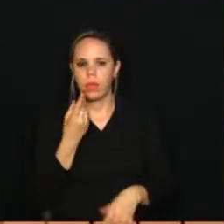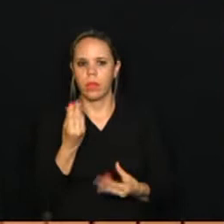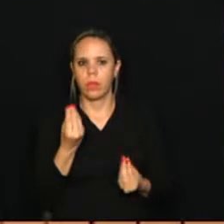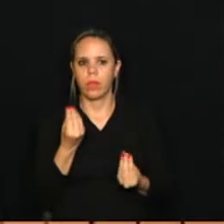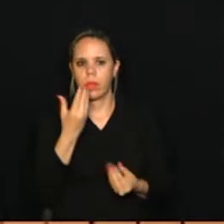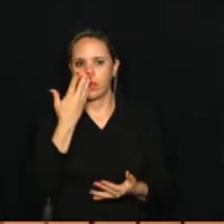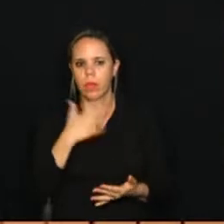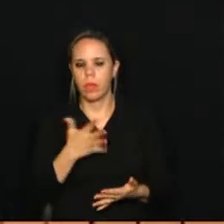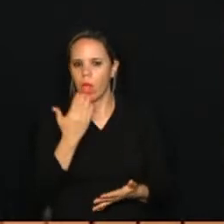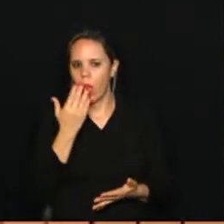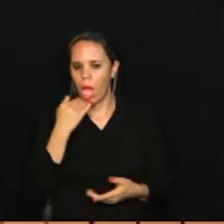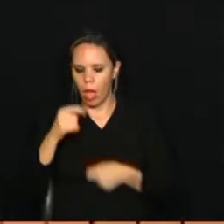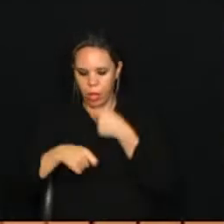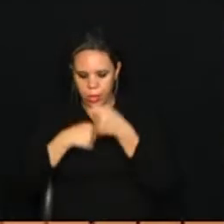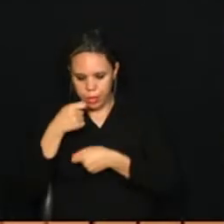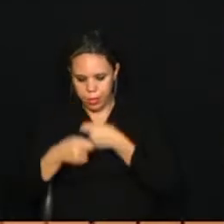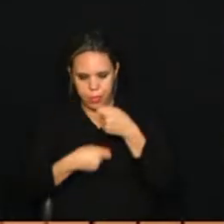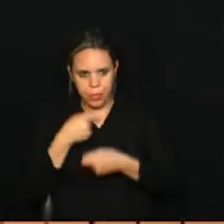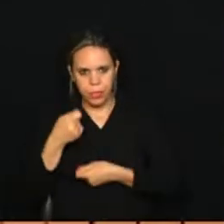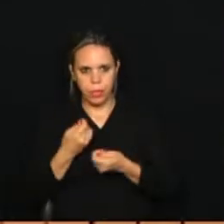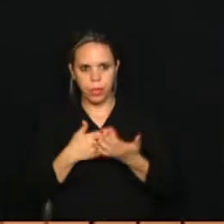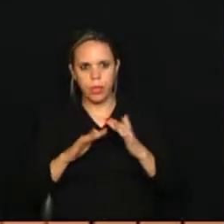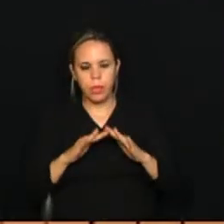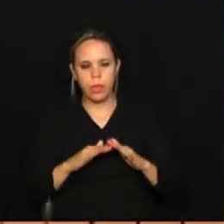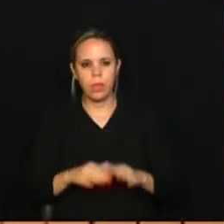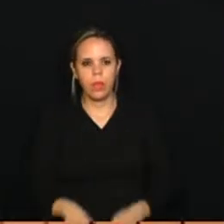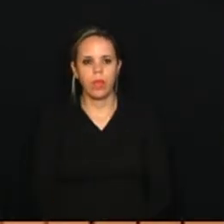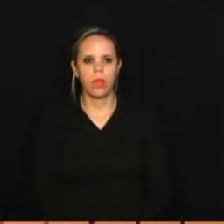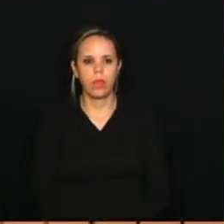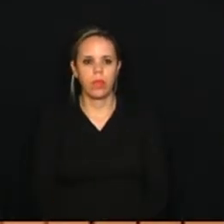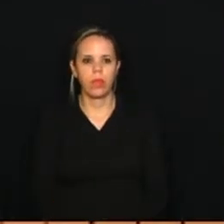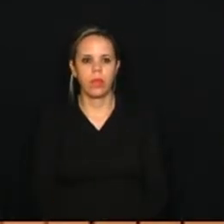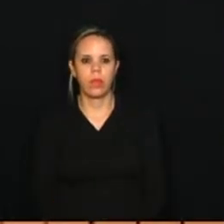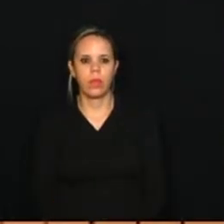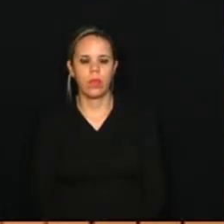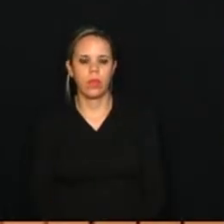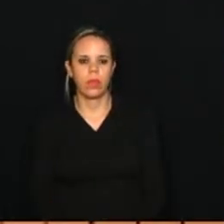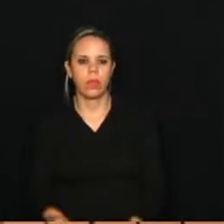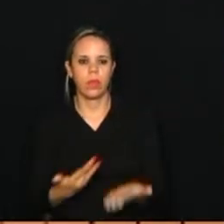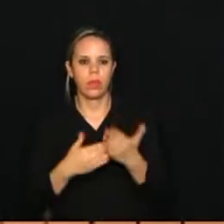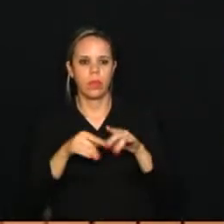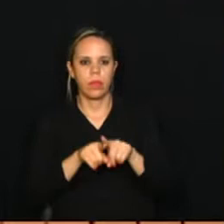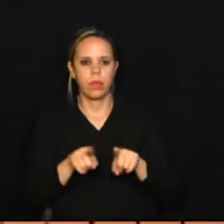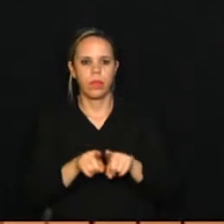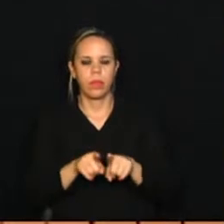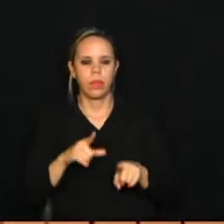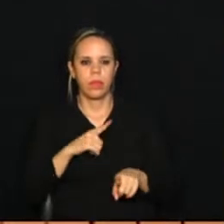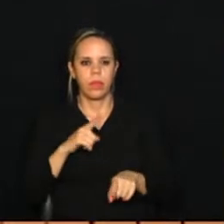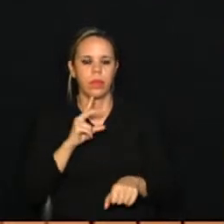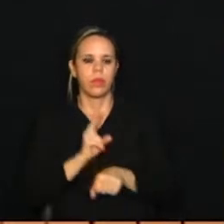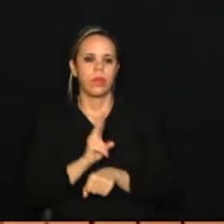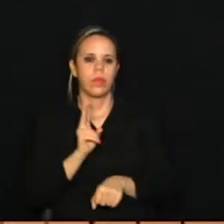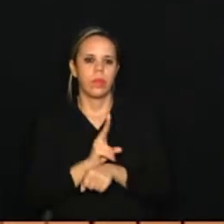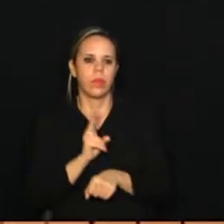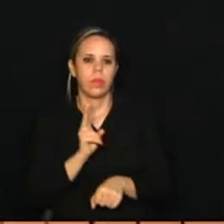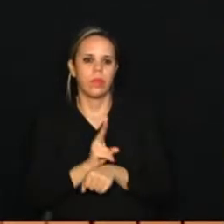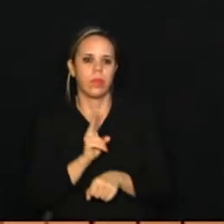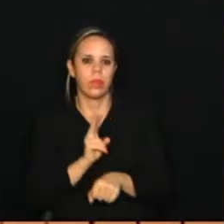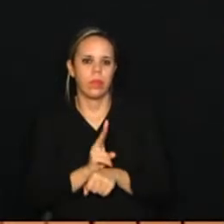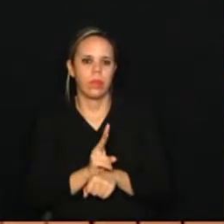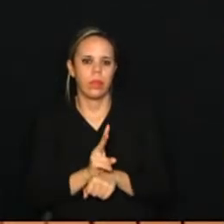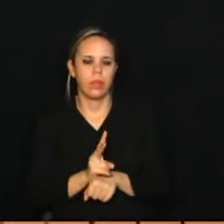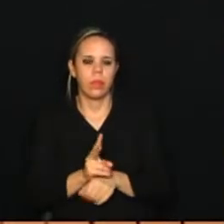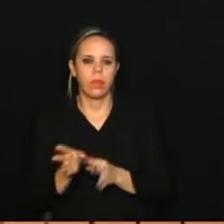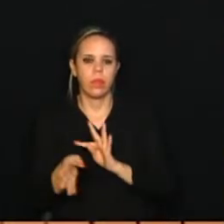crianças se alimentam quase que exclusivamente na escola, e a escola também tem o caráter protetivo, né? Eu estive ali no